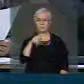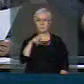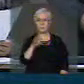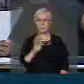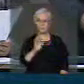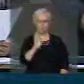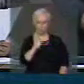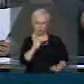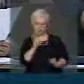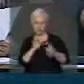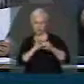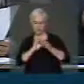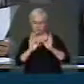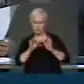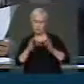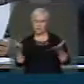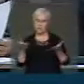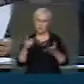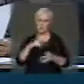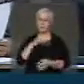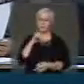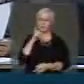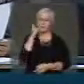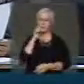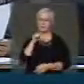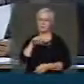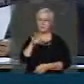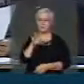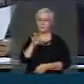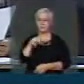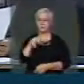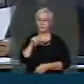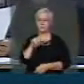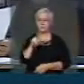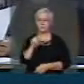Mão. Agora nós temos o deputado Antony Garotinho.